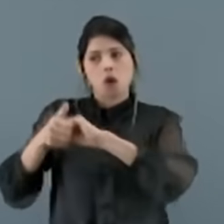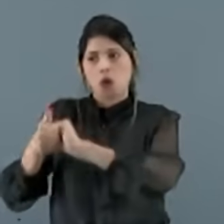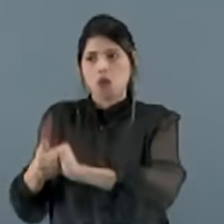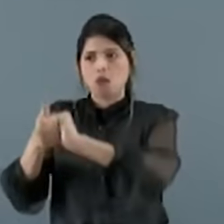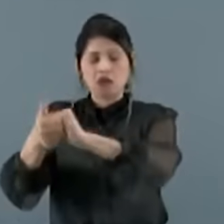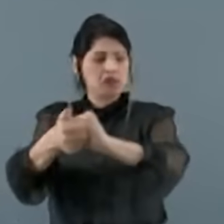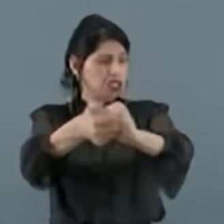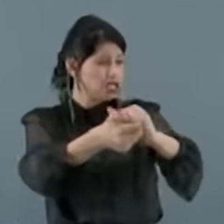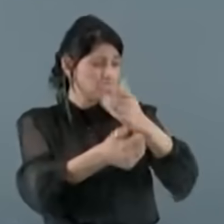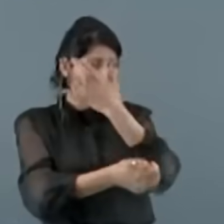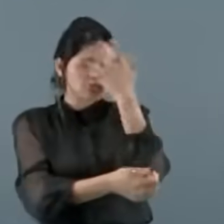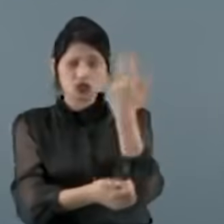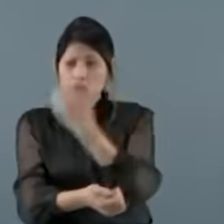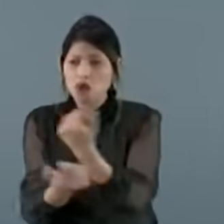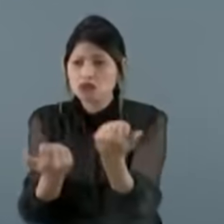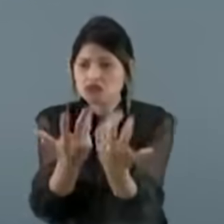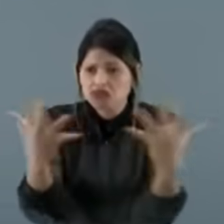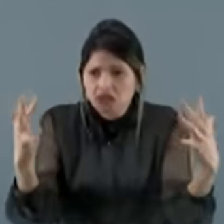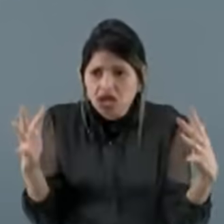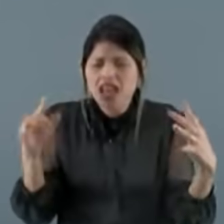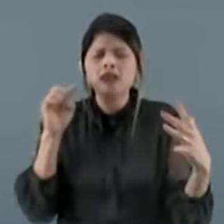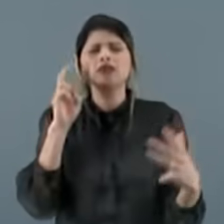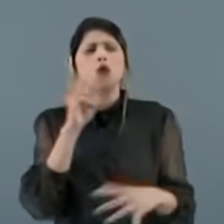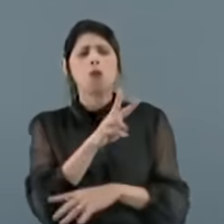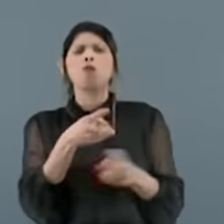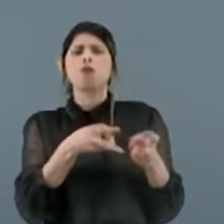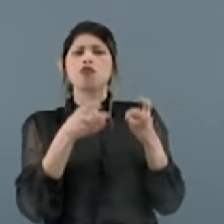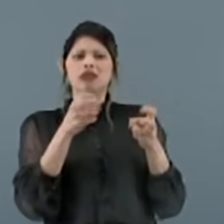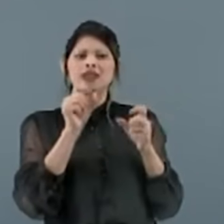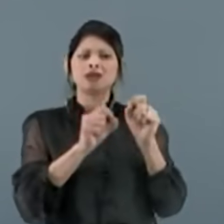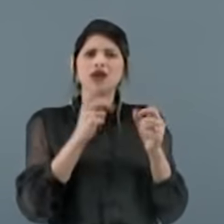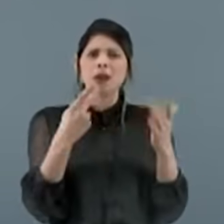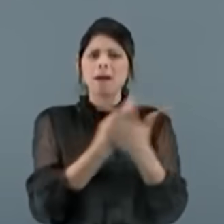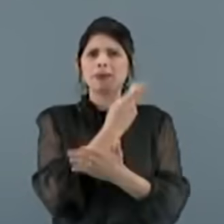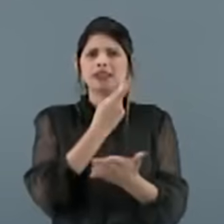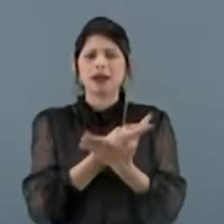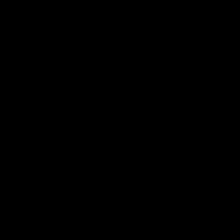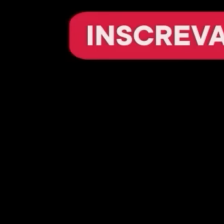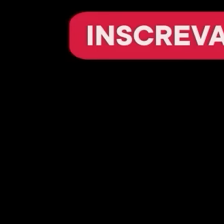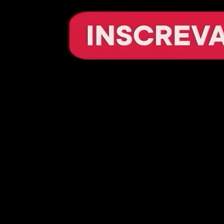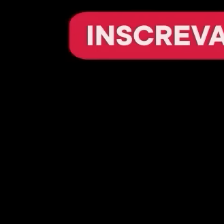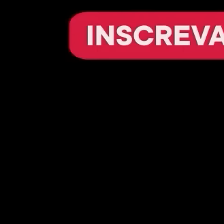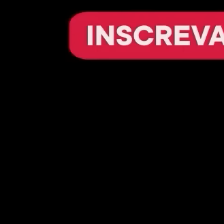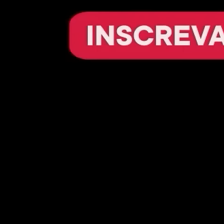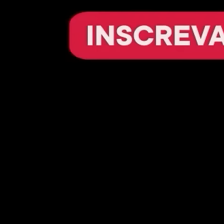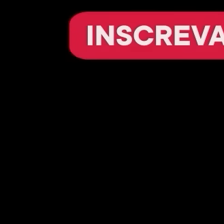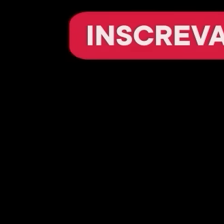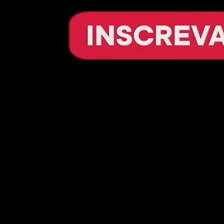ali estavam. O que dá conta, sim, de justificar a sua convocação para cá.